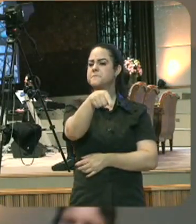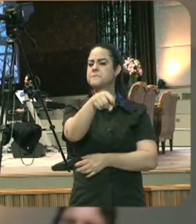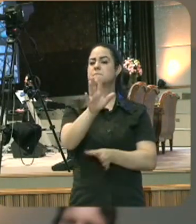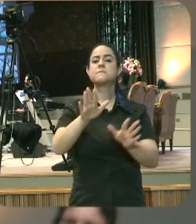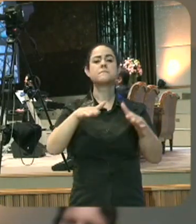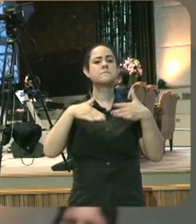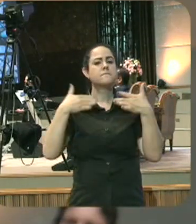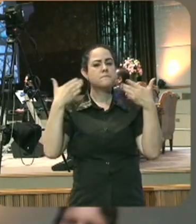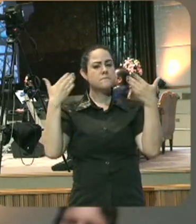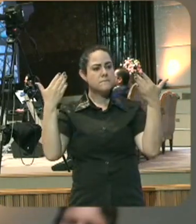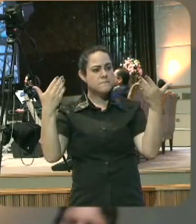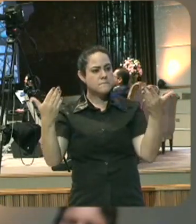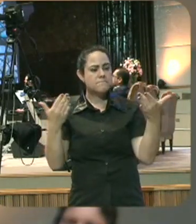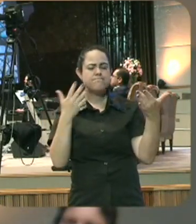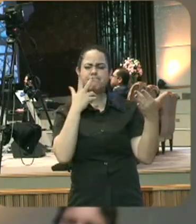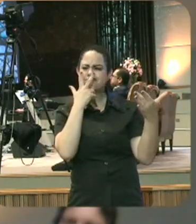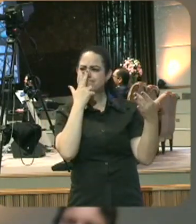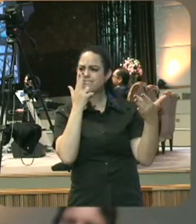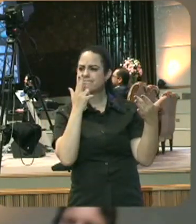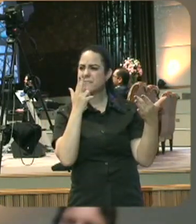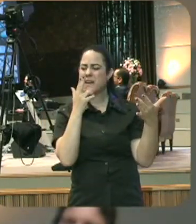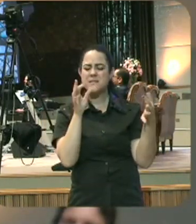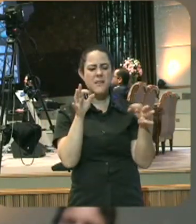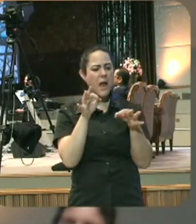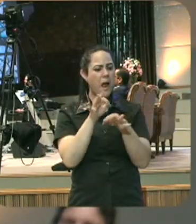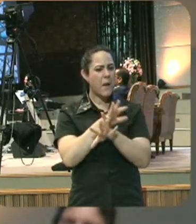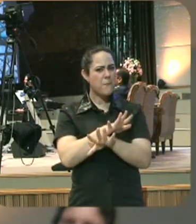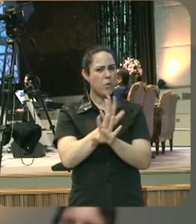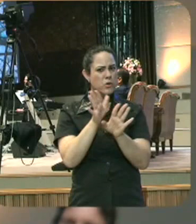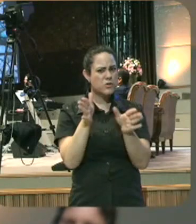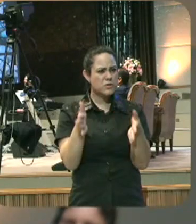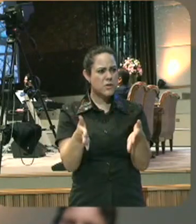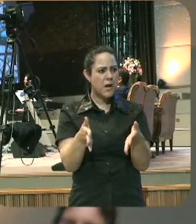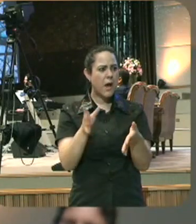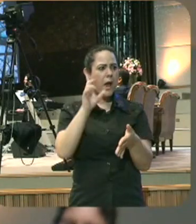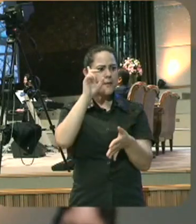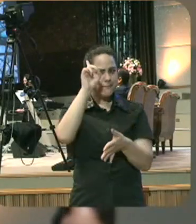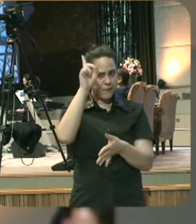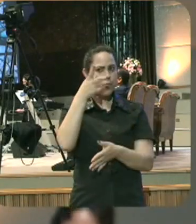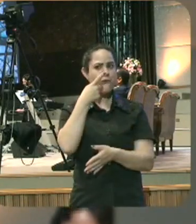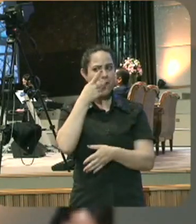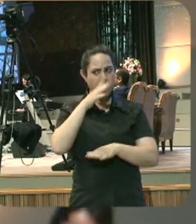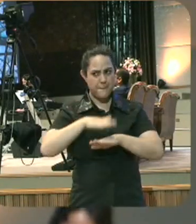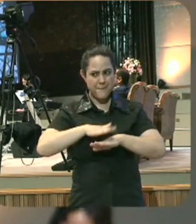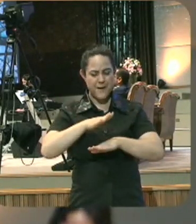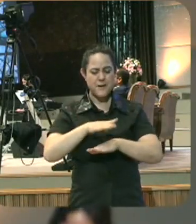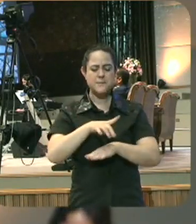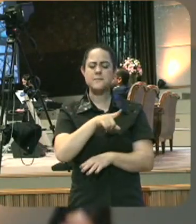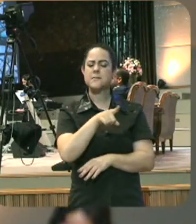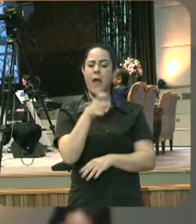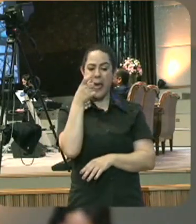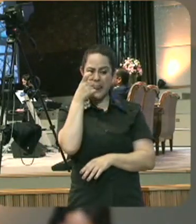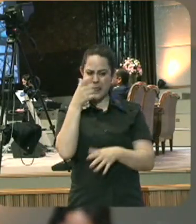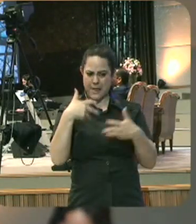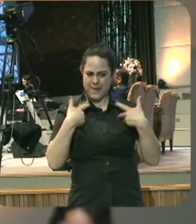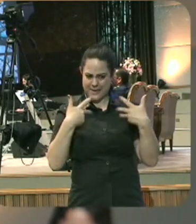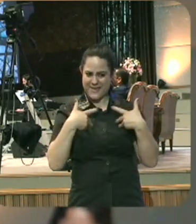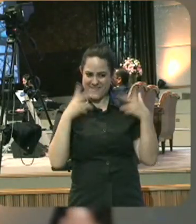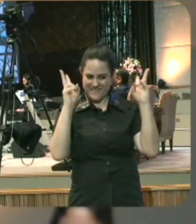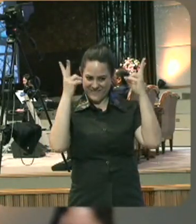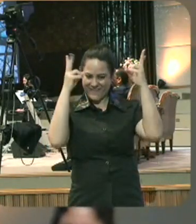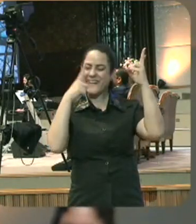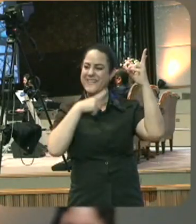E quando está parecendo que está tudo terminado, ele diz assim: presta atenção, você está alegre com a